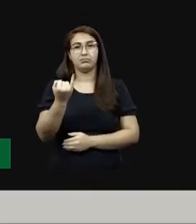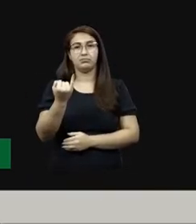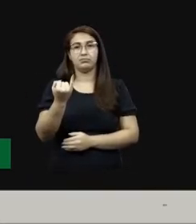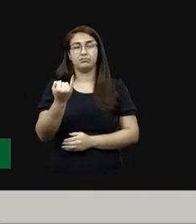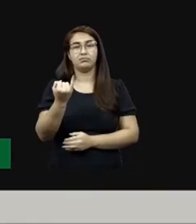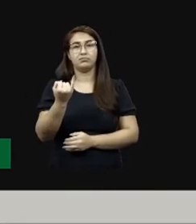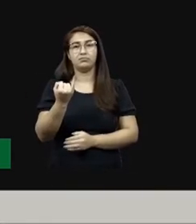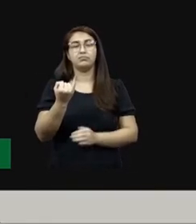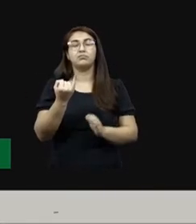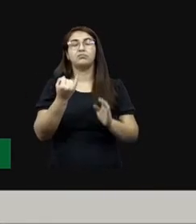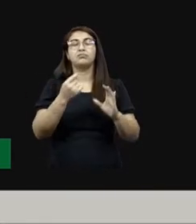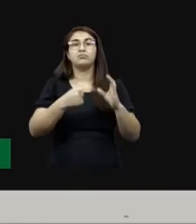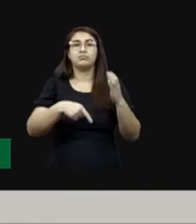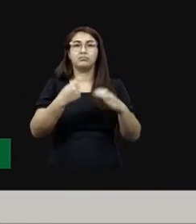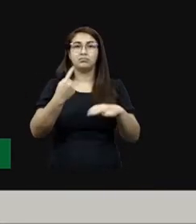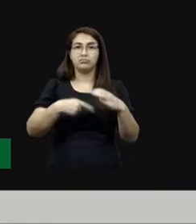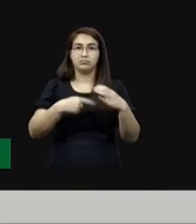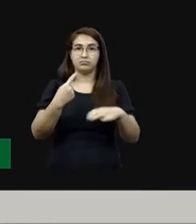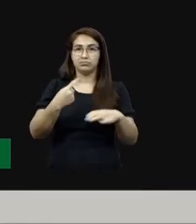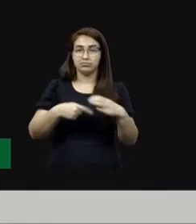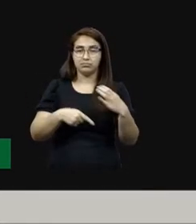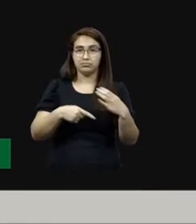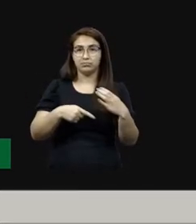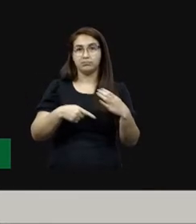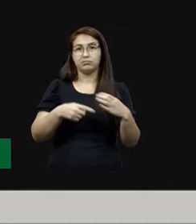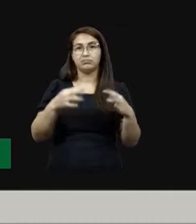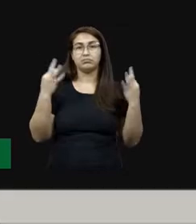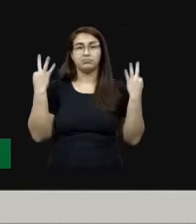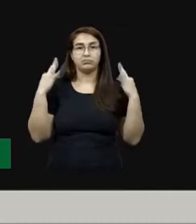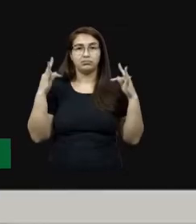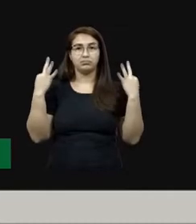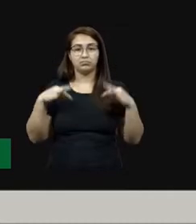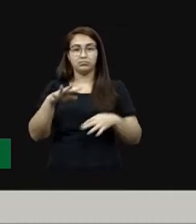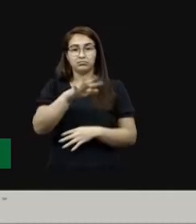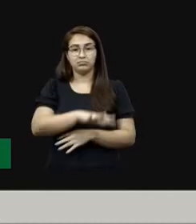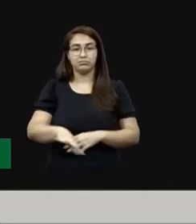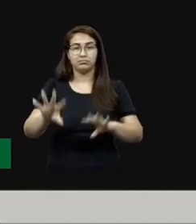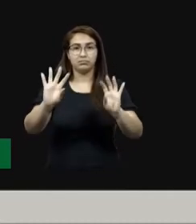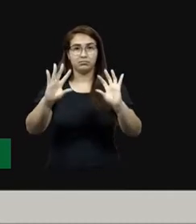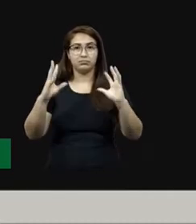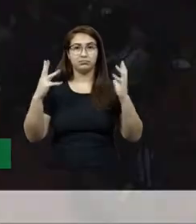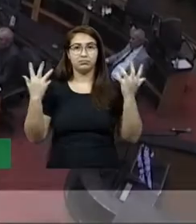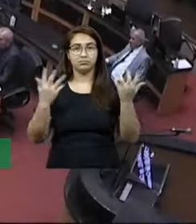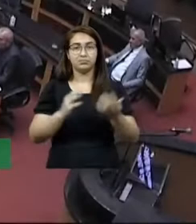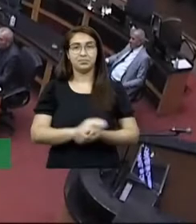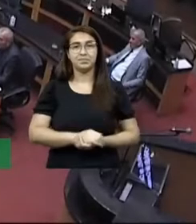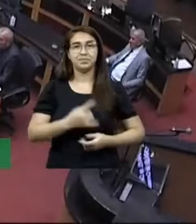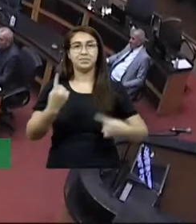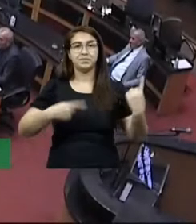parecer favorável da Comissão de Turismo e Meio Ambiente. Em